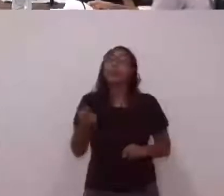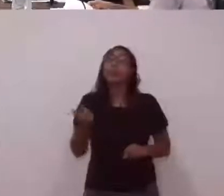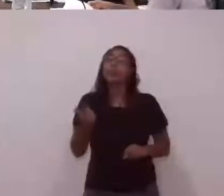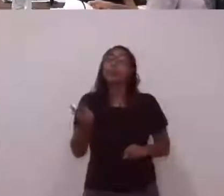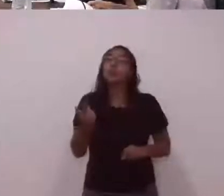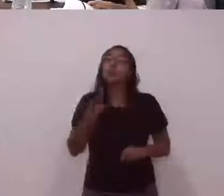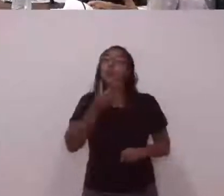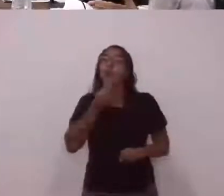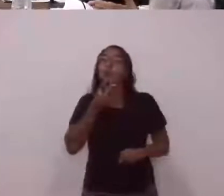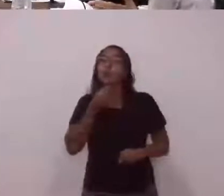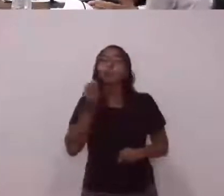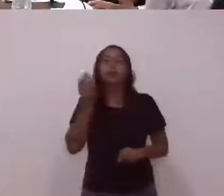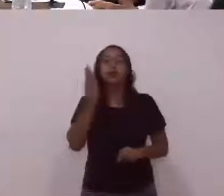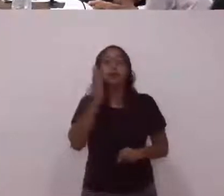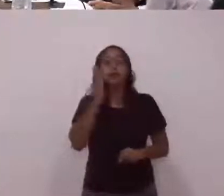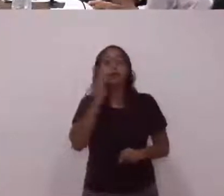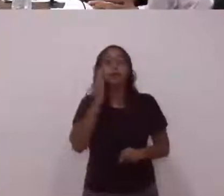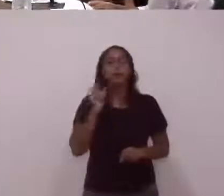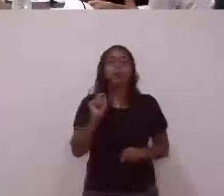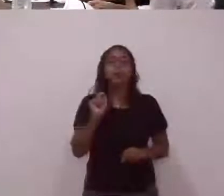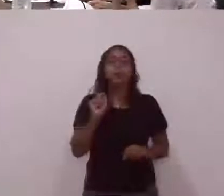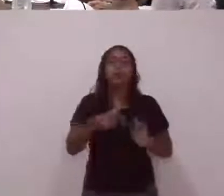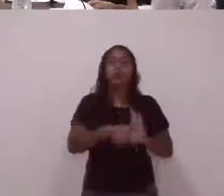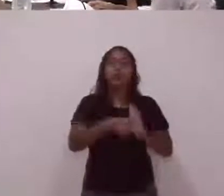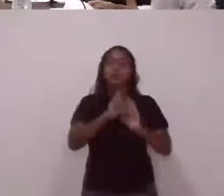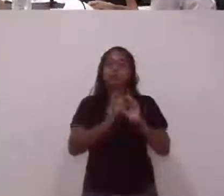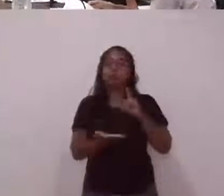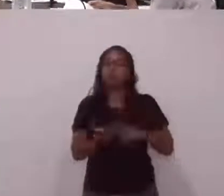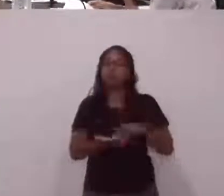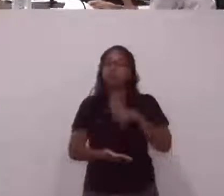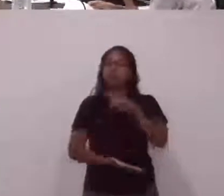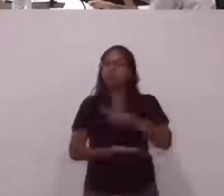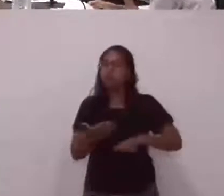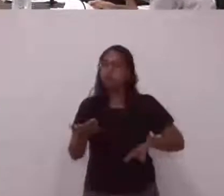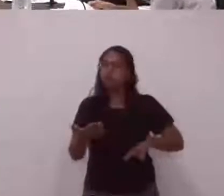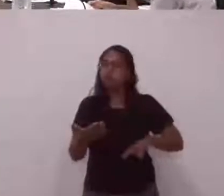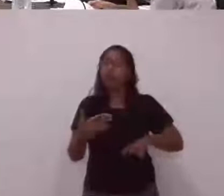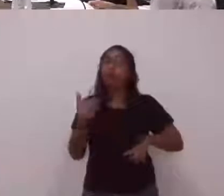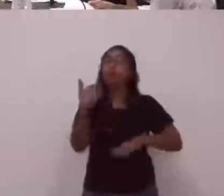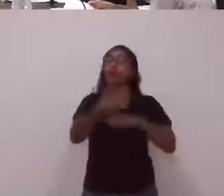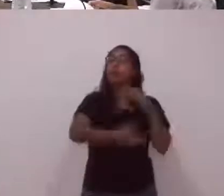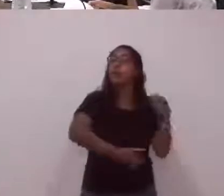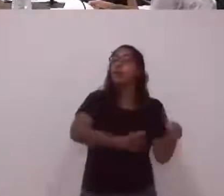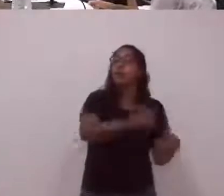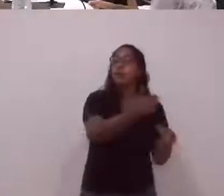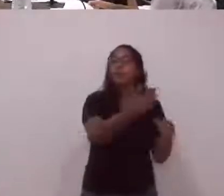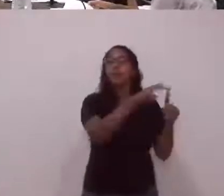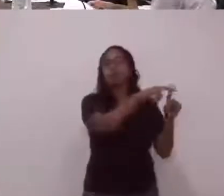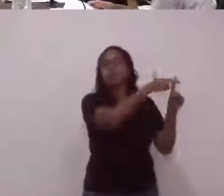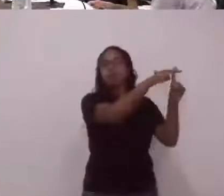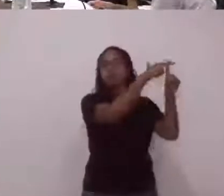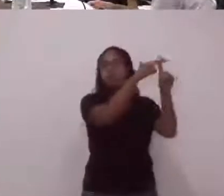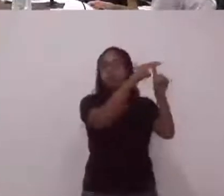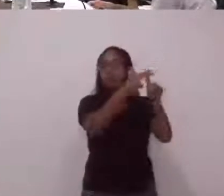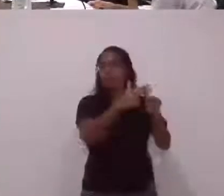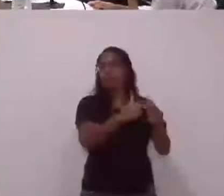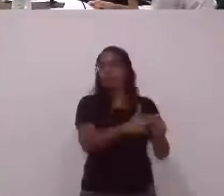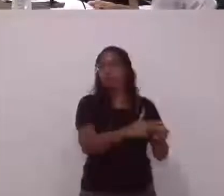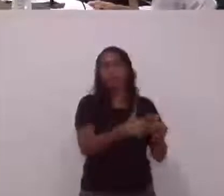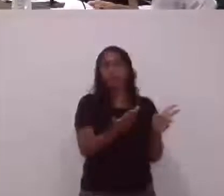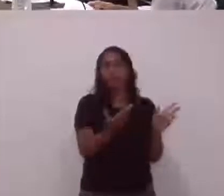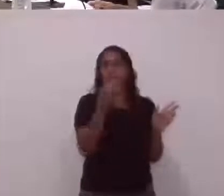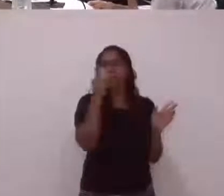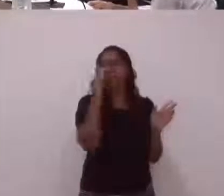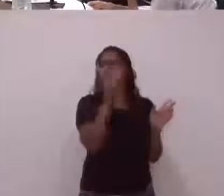conhecimento da necessidade de celebrar prévio convênio e de promover reformas, ignorar essa informação, deixando